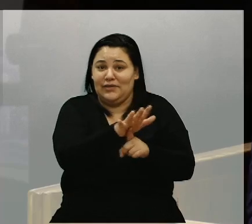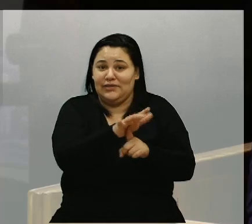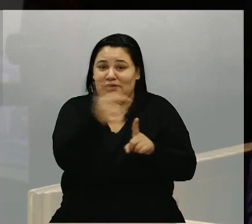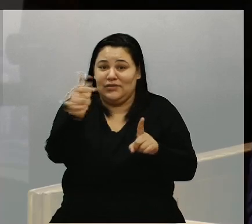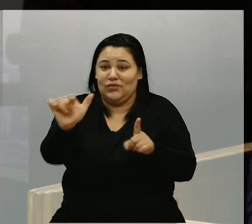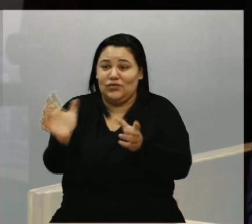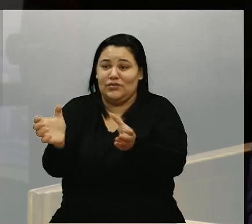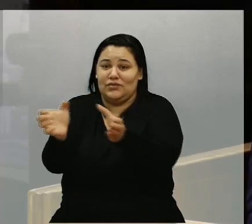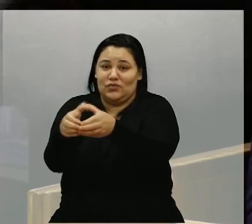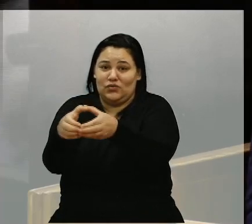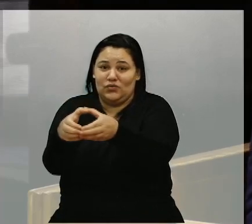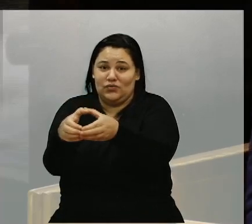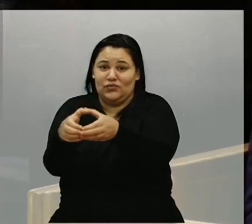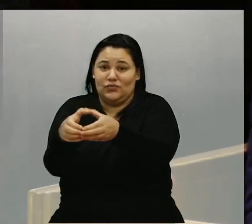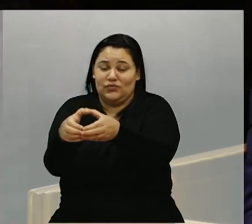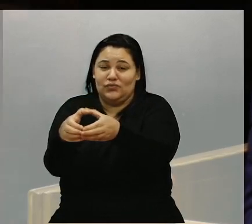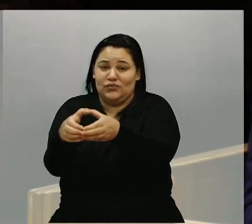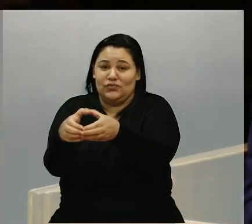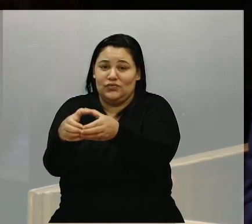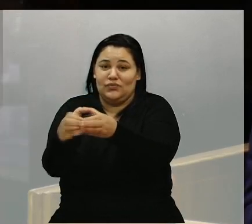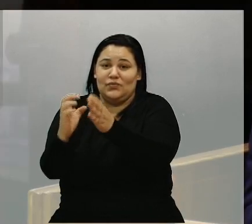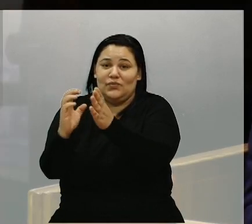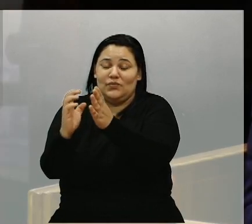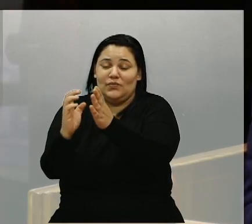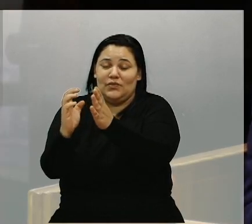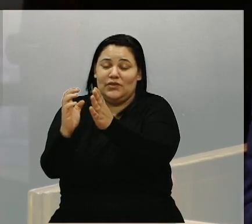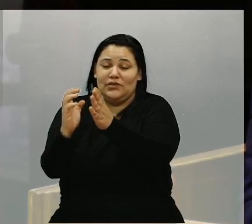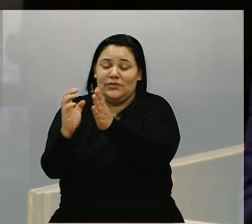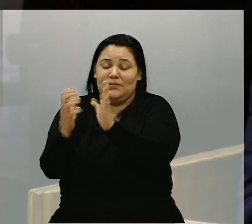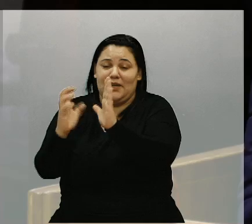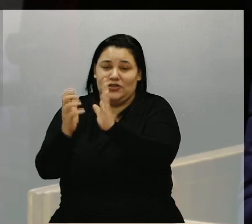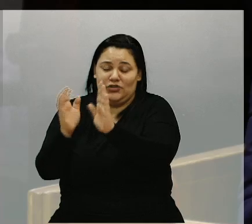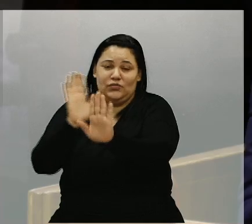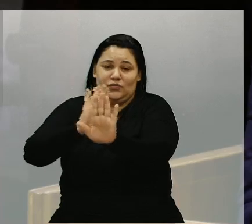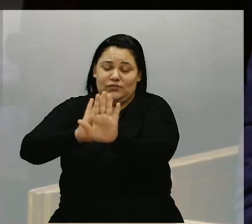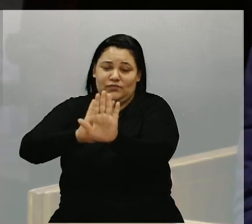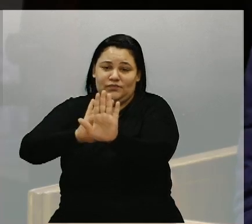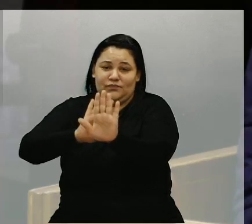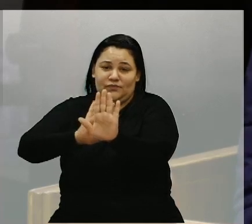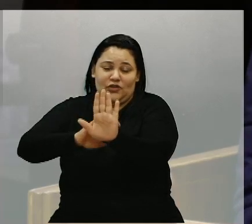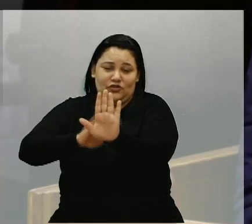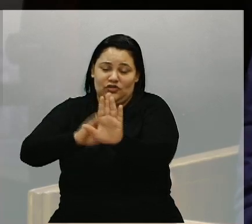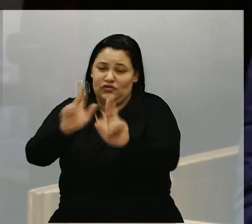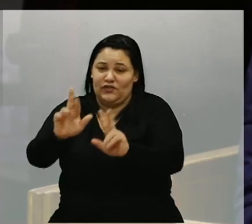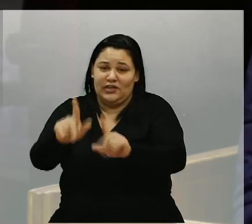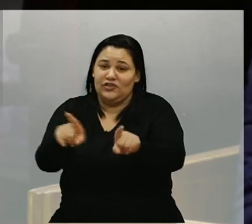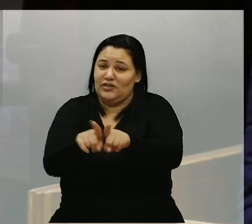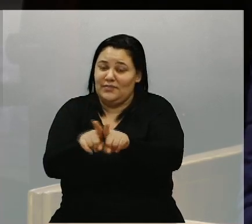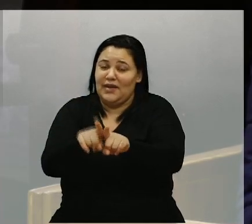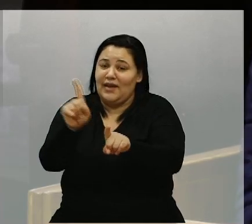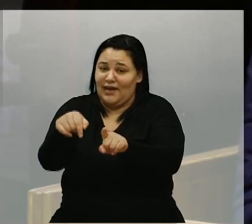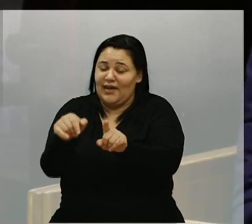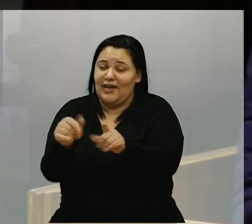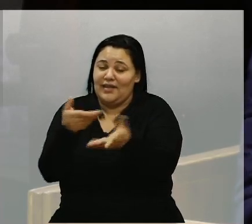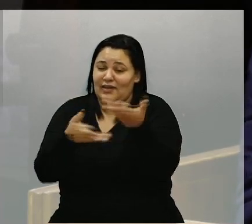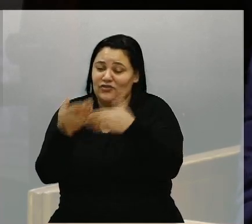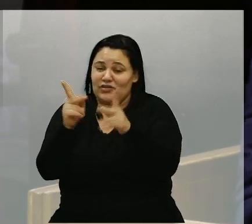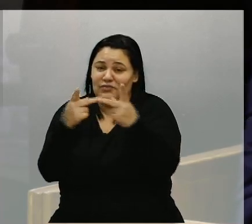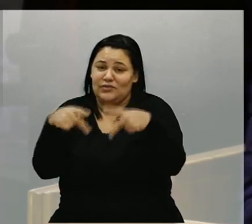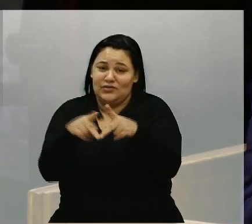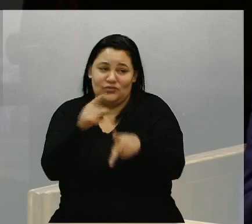da população. E eu tenho certeza que o senhor, que já foi líder de governo, eu acho,